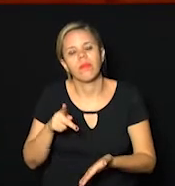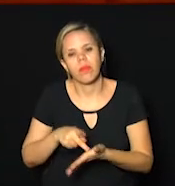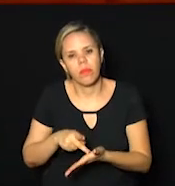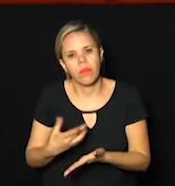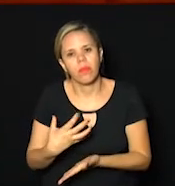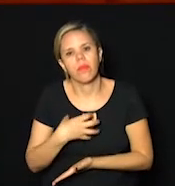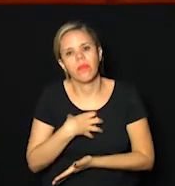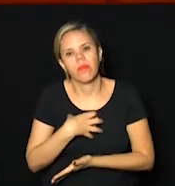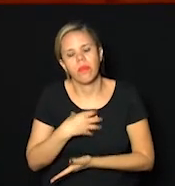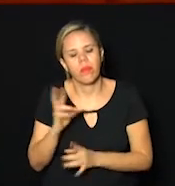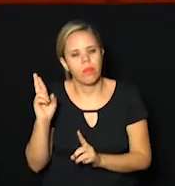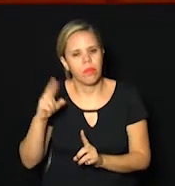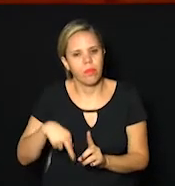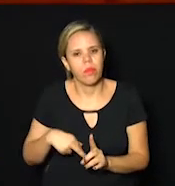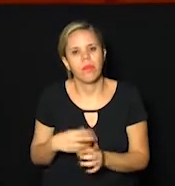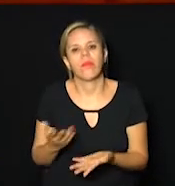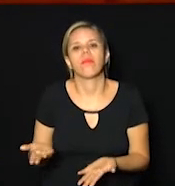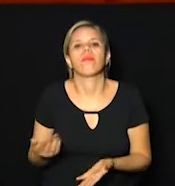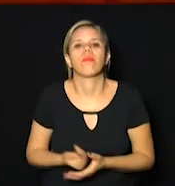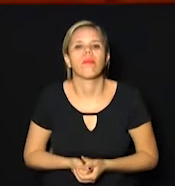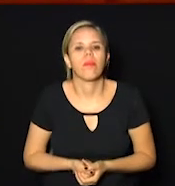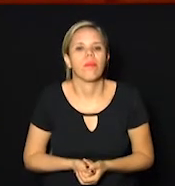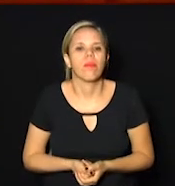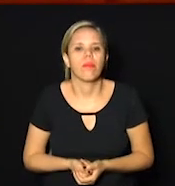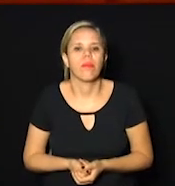sintam representadas